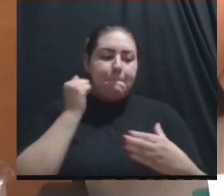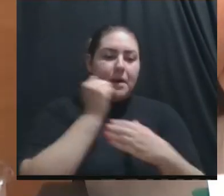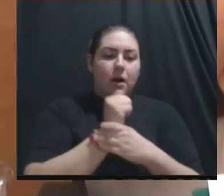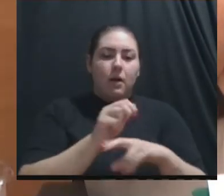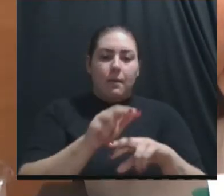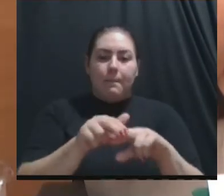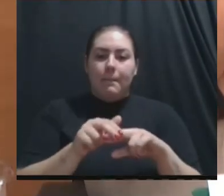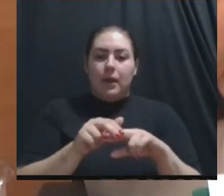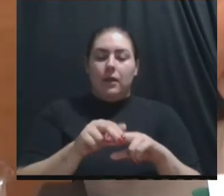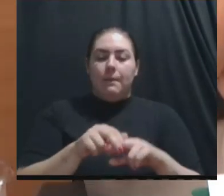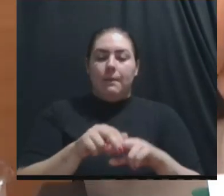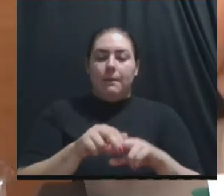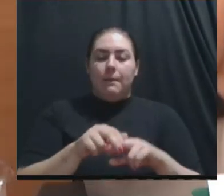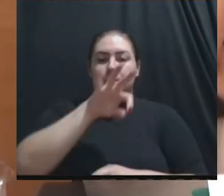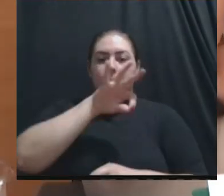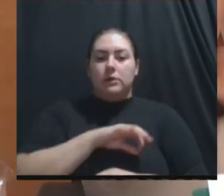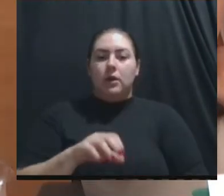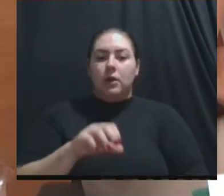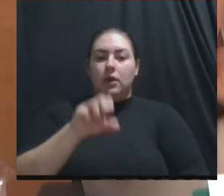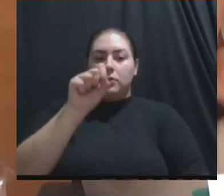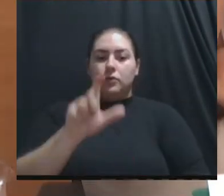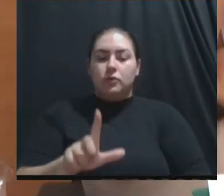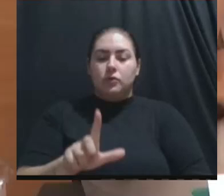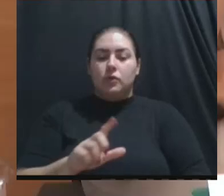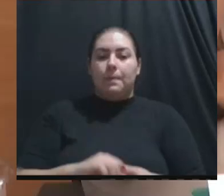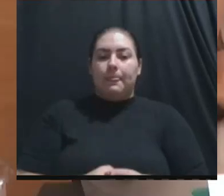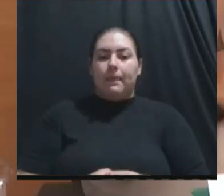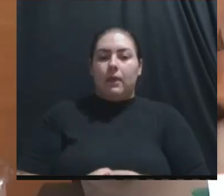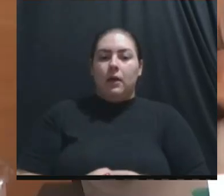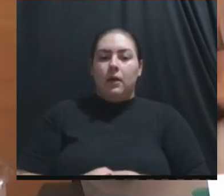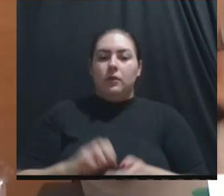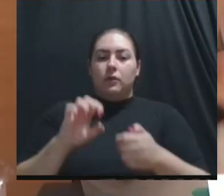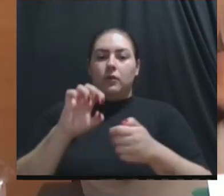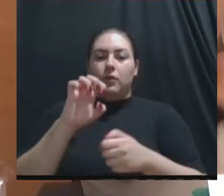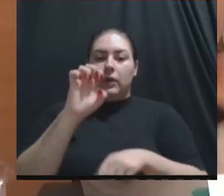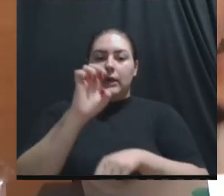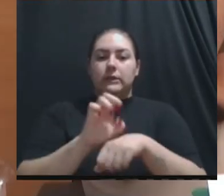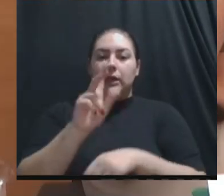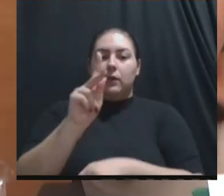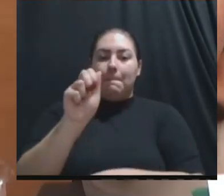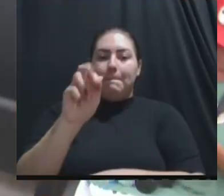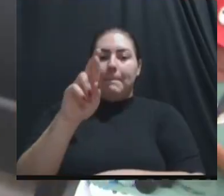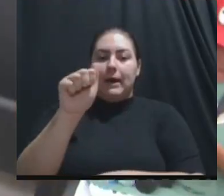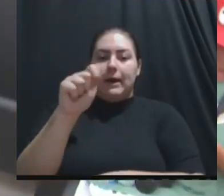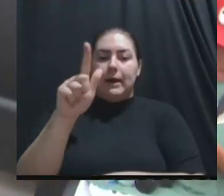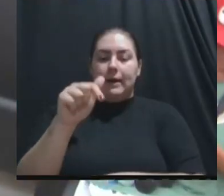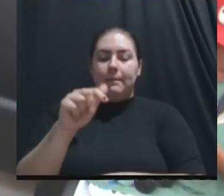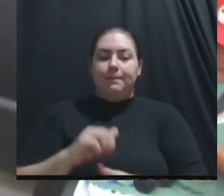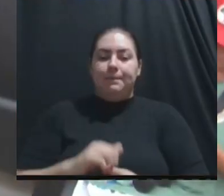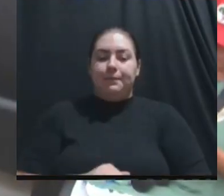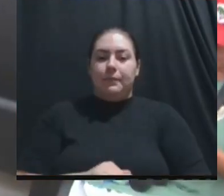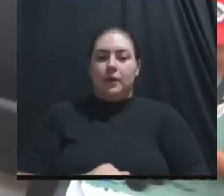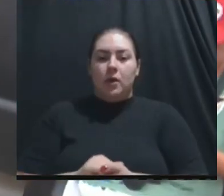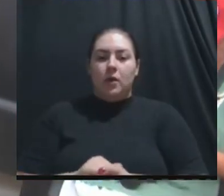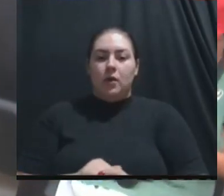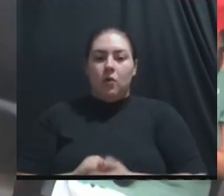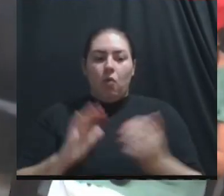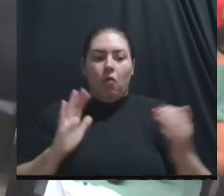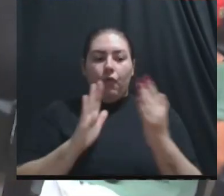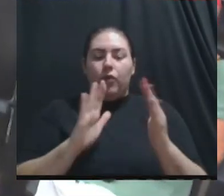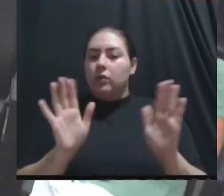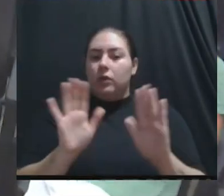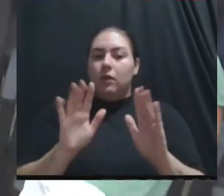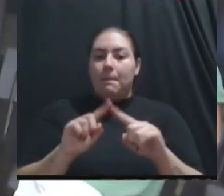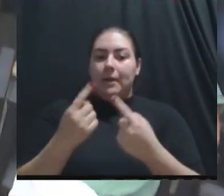Pará. Não foi um confronto, foi uma execução, um ato de violência do